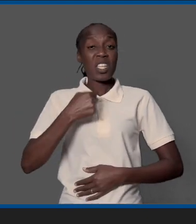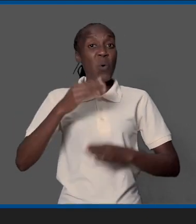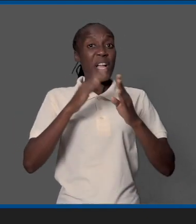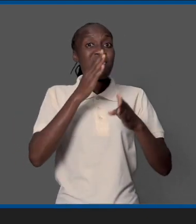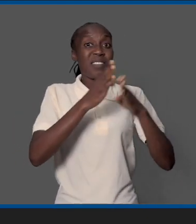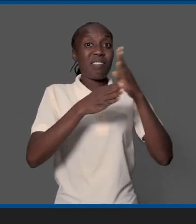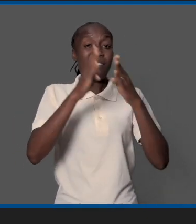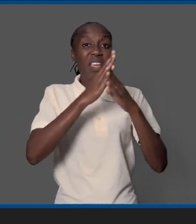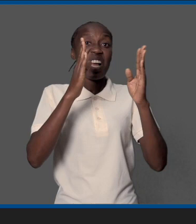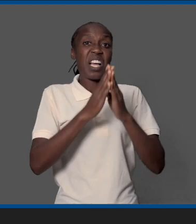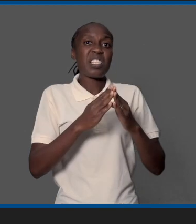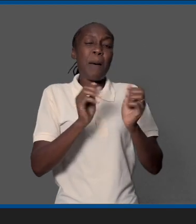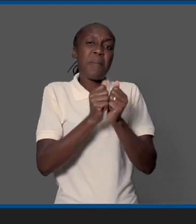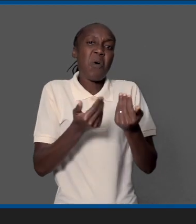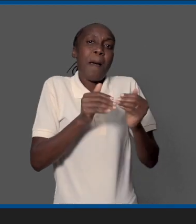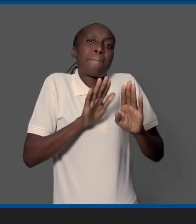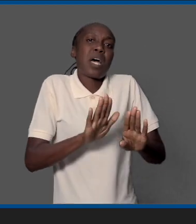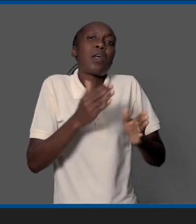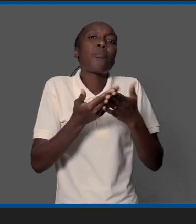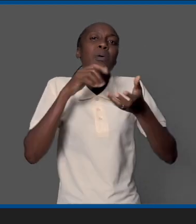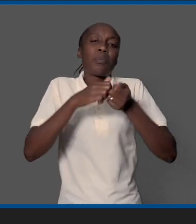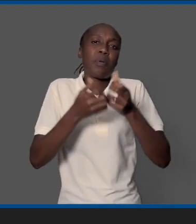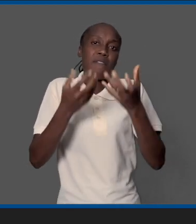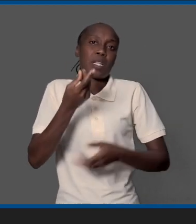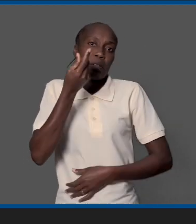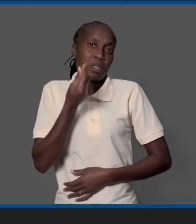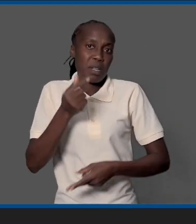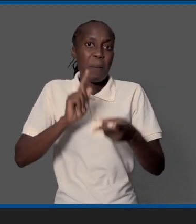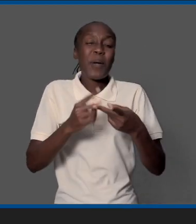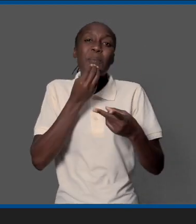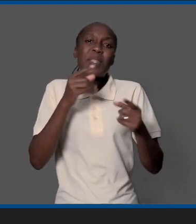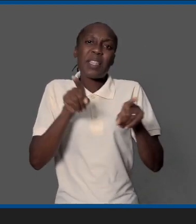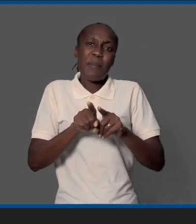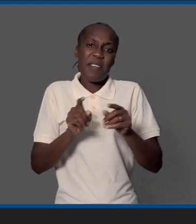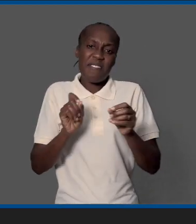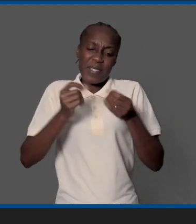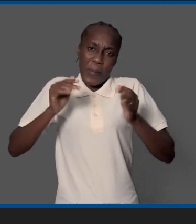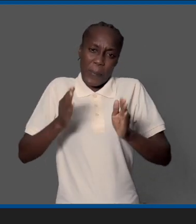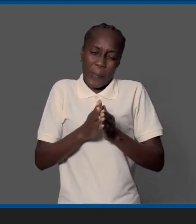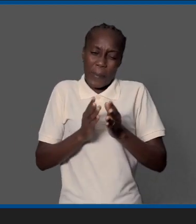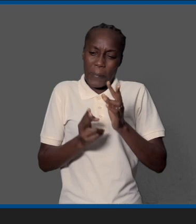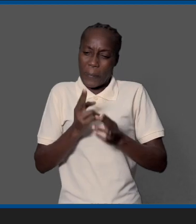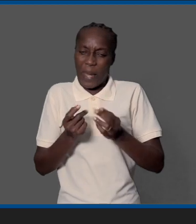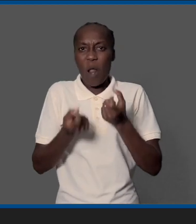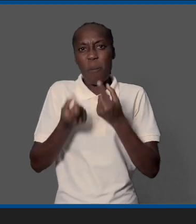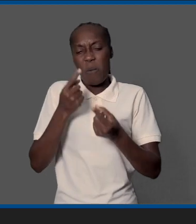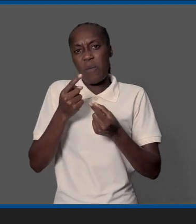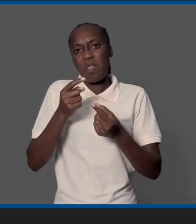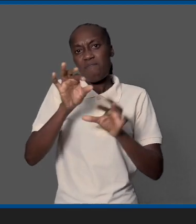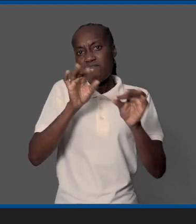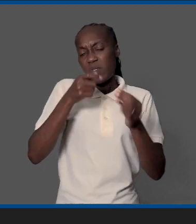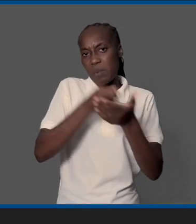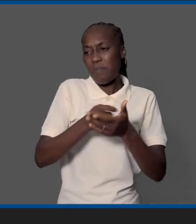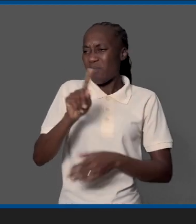trabalhar com o febrador coxito? É muito bom, muito bom. Aprendi muita coisa de lá até cá. Aprendi muita coisa. Já estou desde 2015